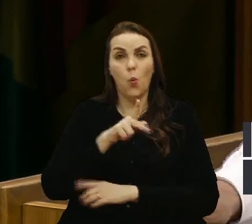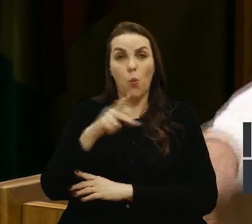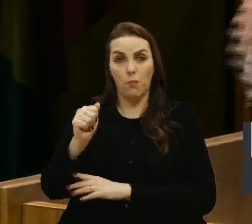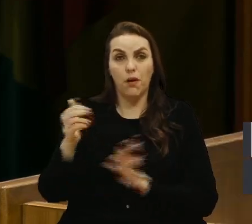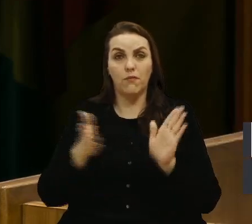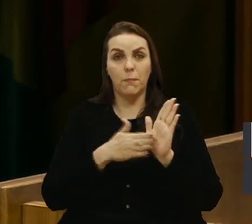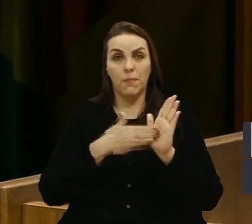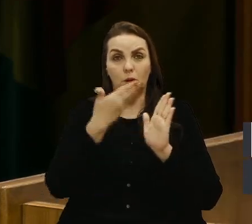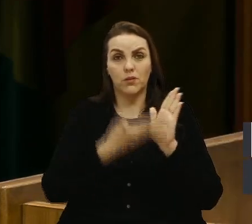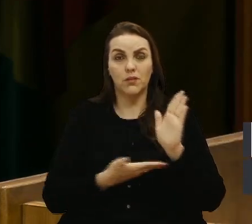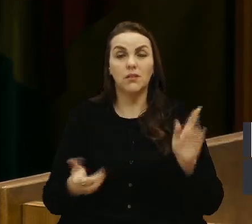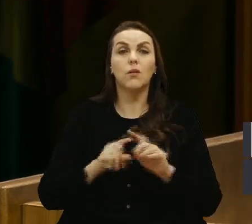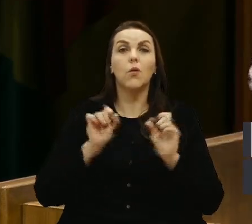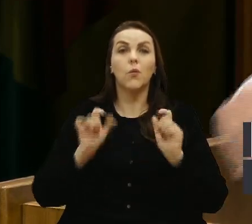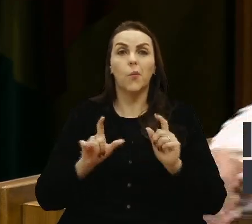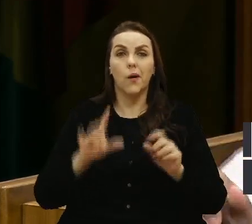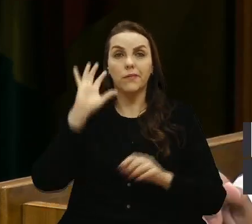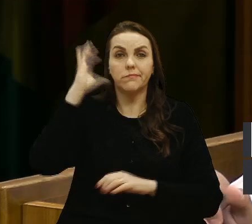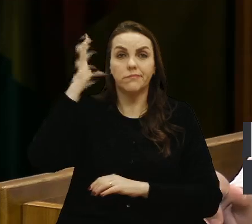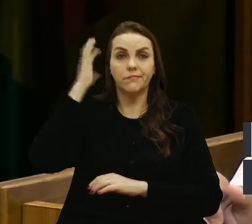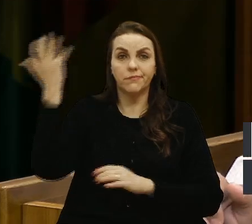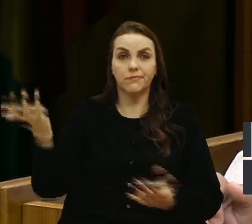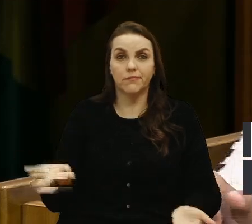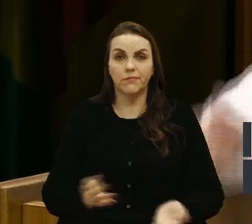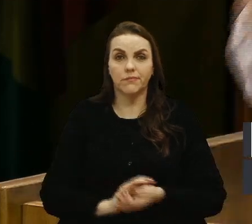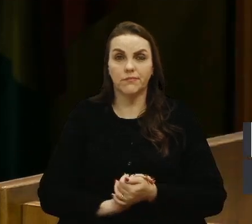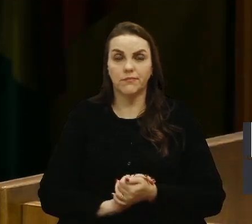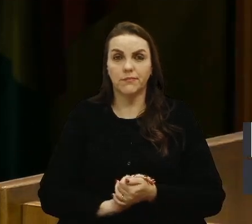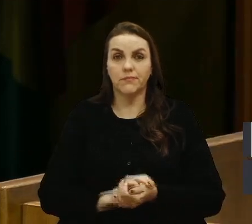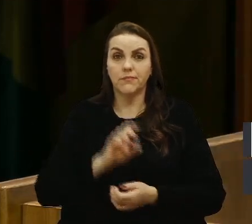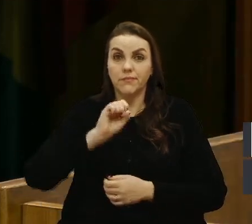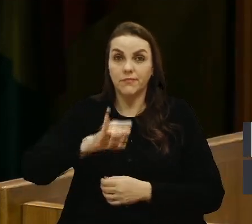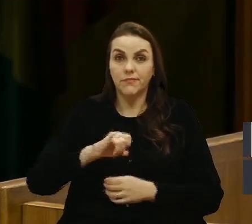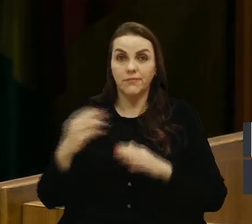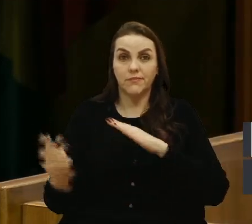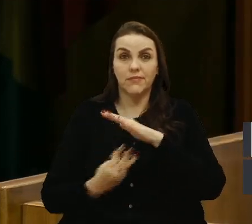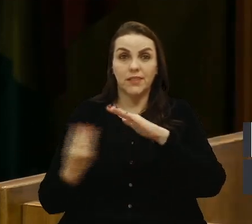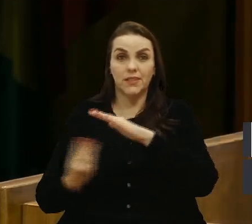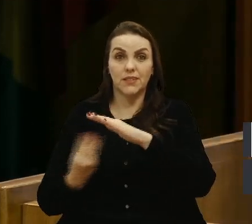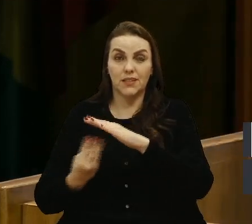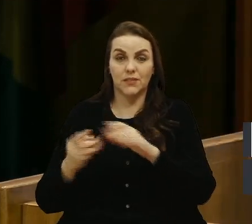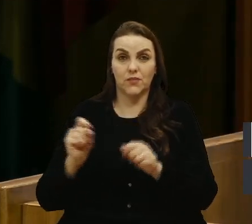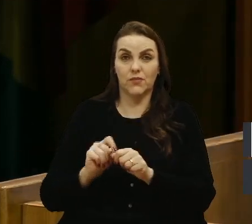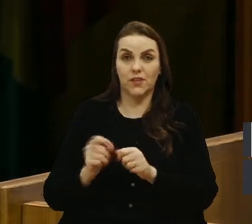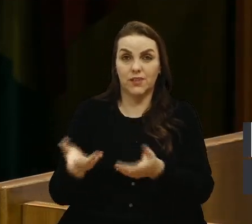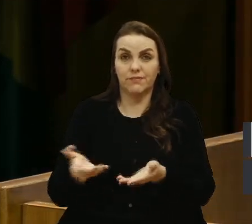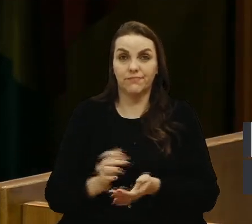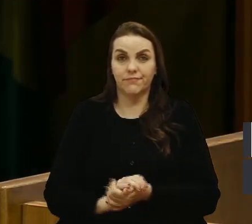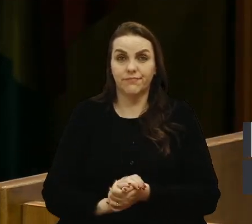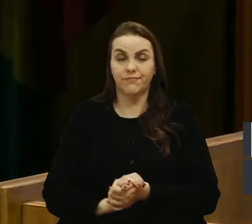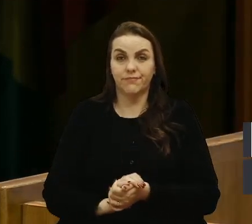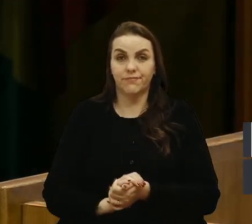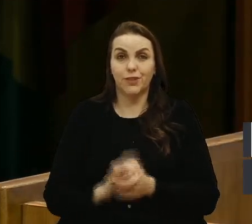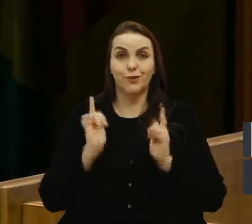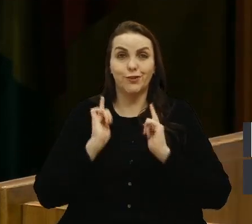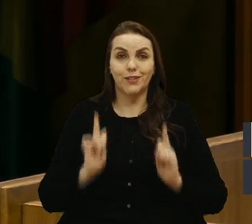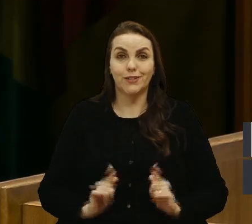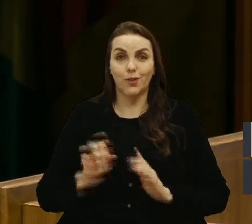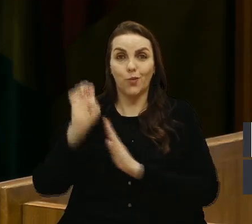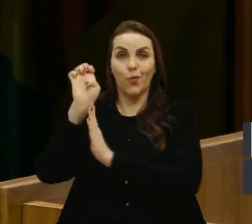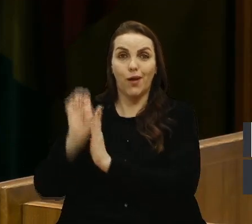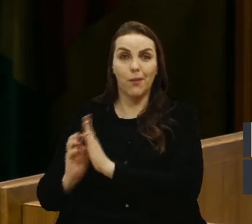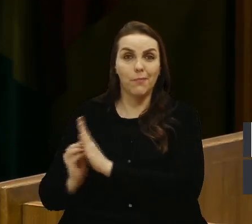inclusive. Quais são as soluções? Se terceiriza fazendo gestão com